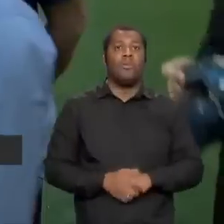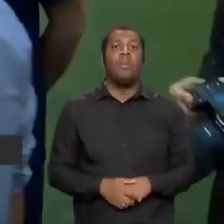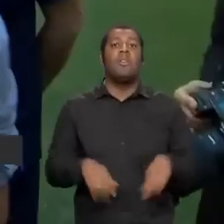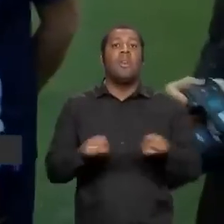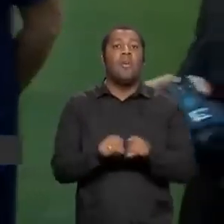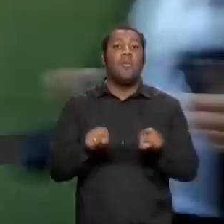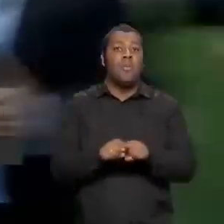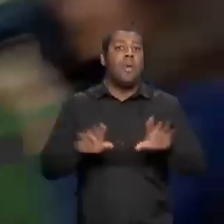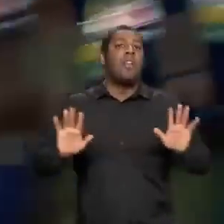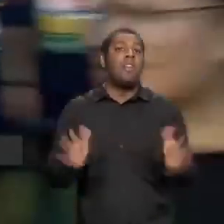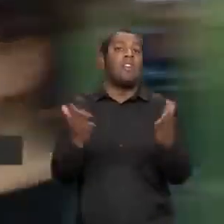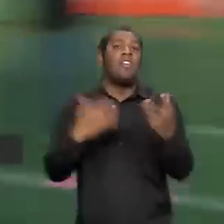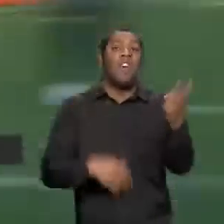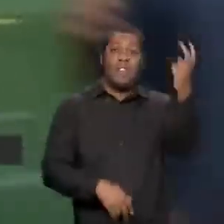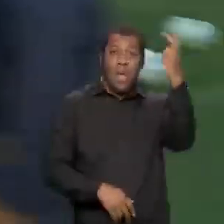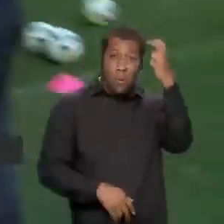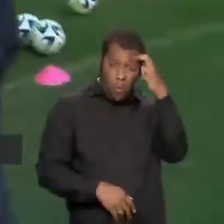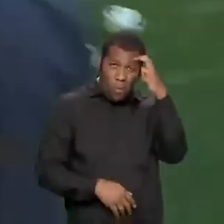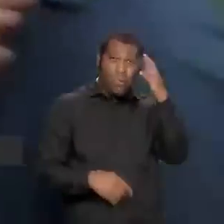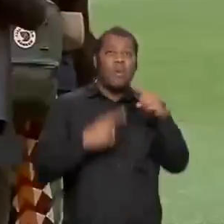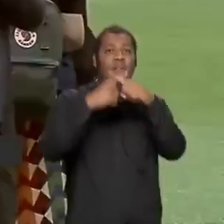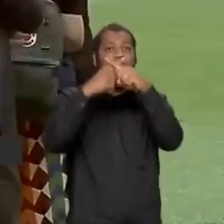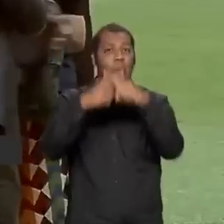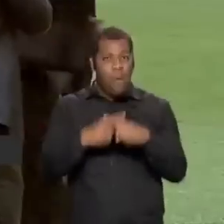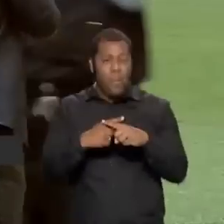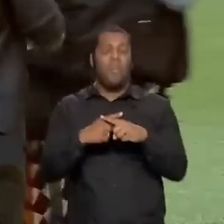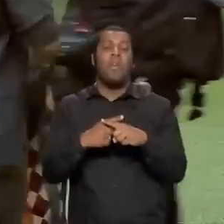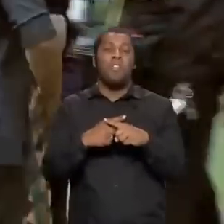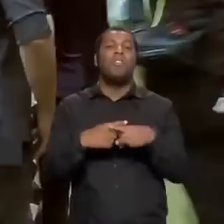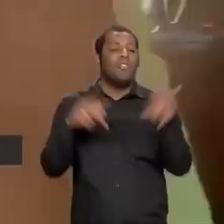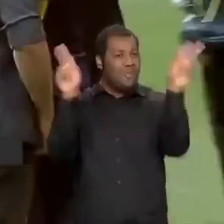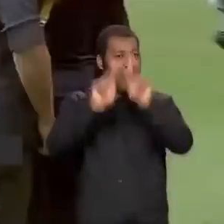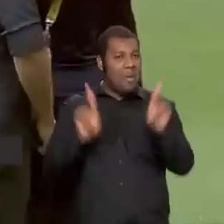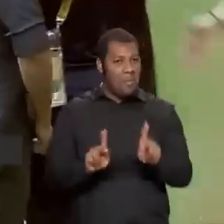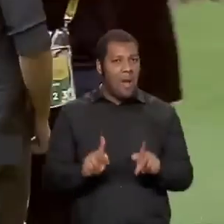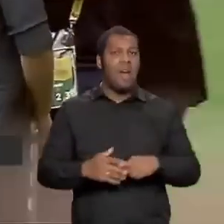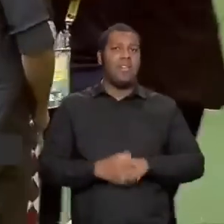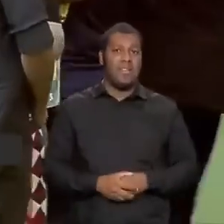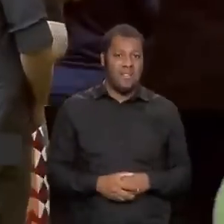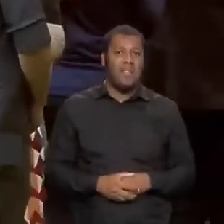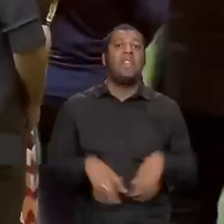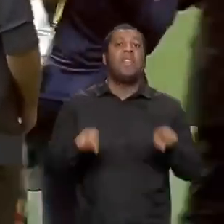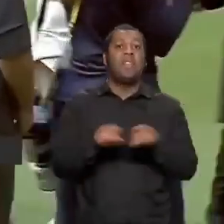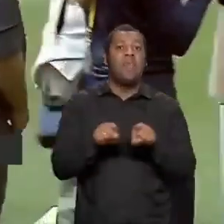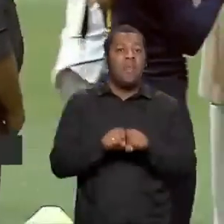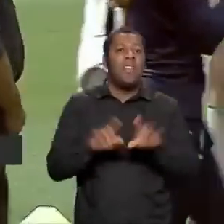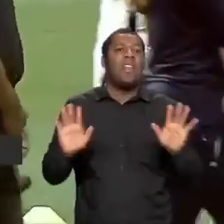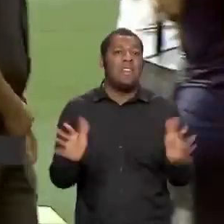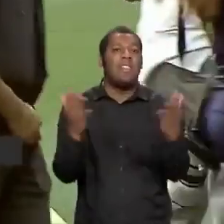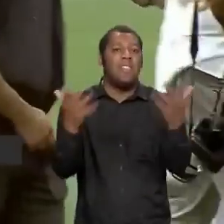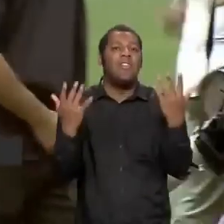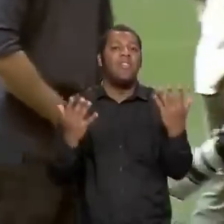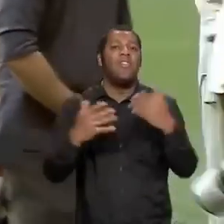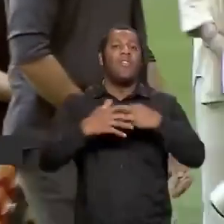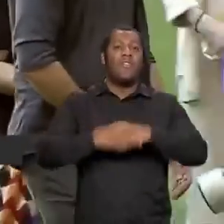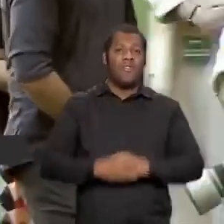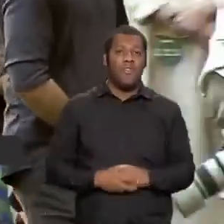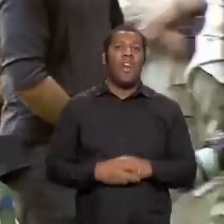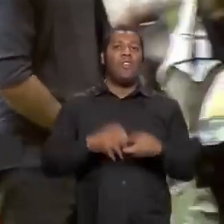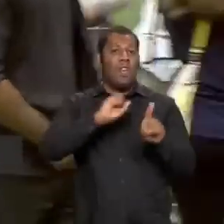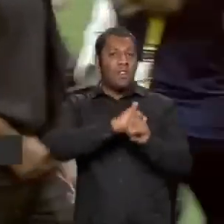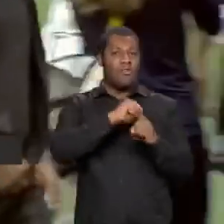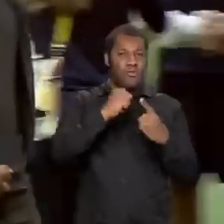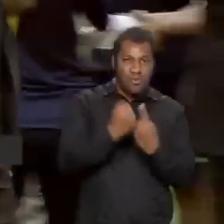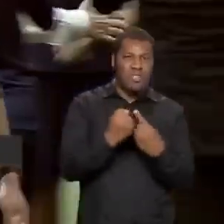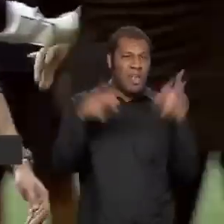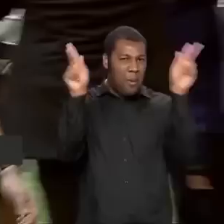cultura competitiva sadia, evolução da consciência, da autoestima, da integração social